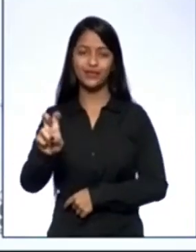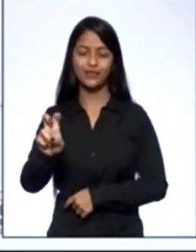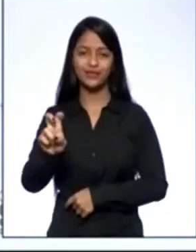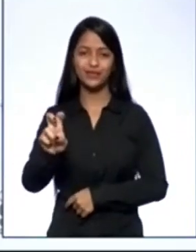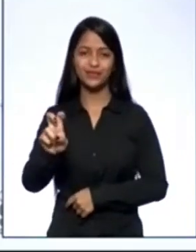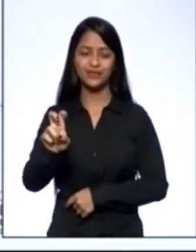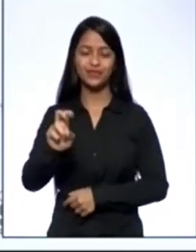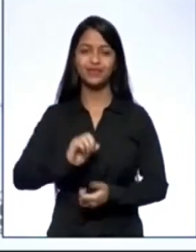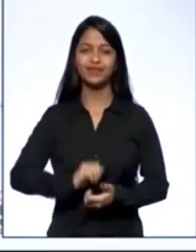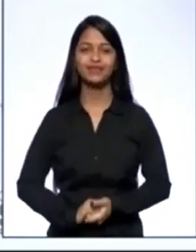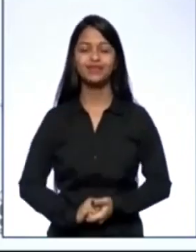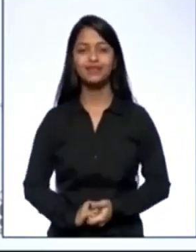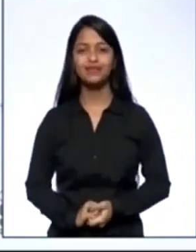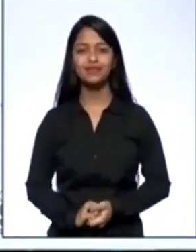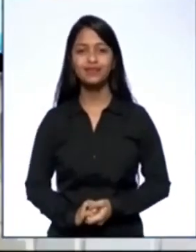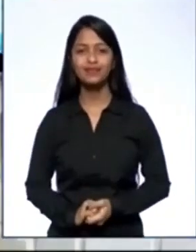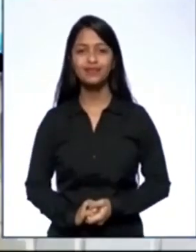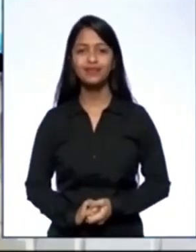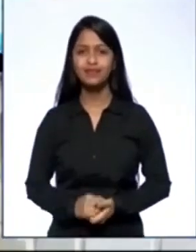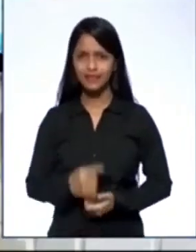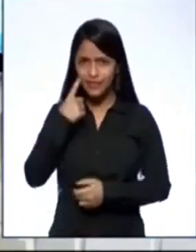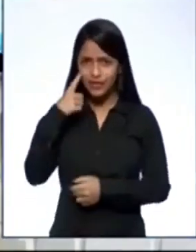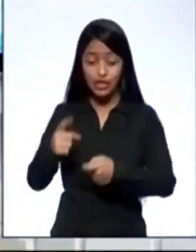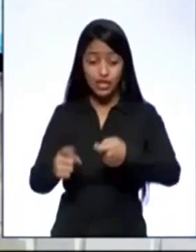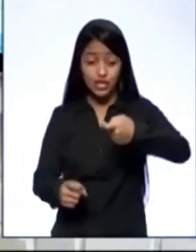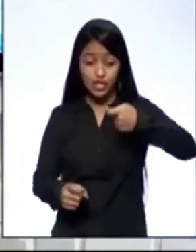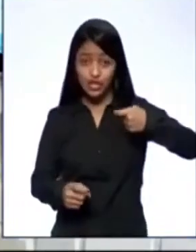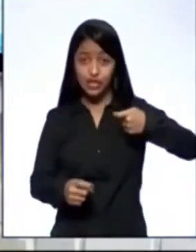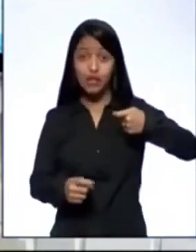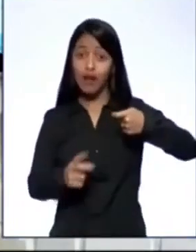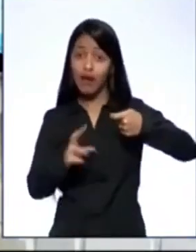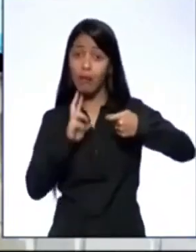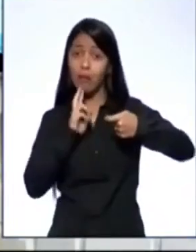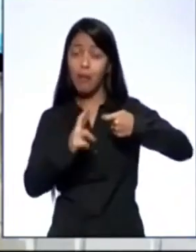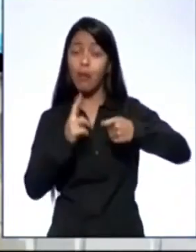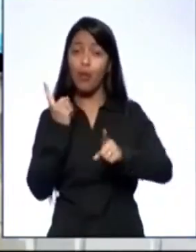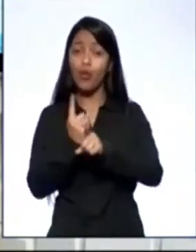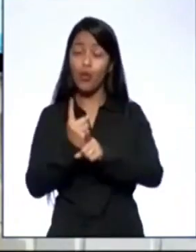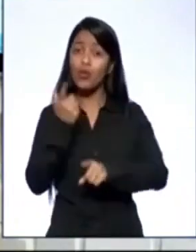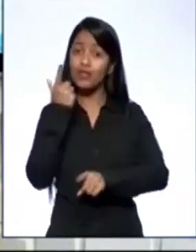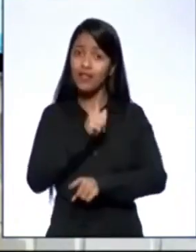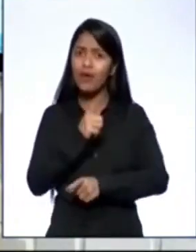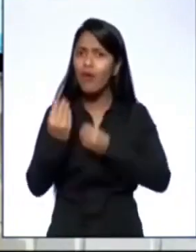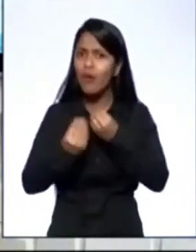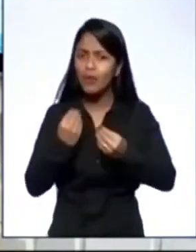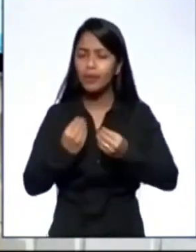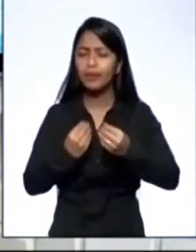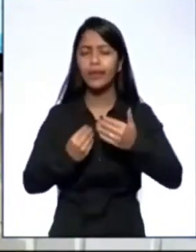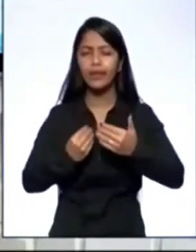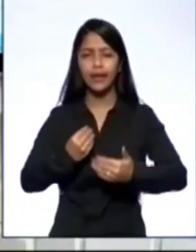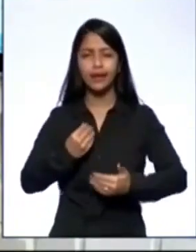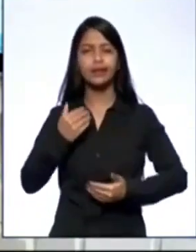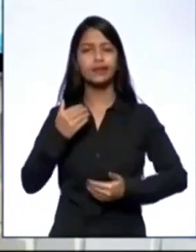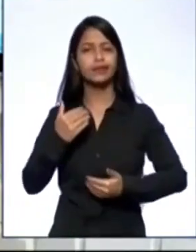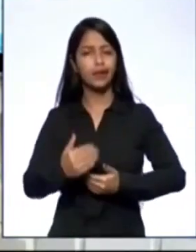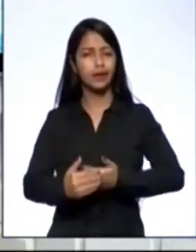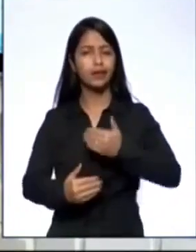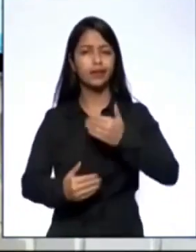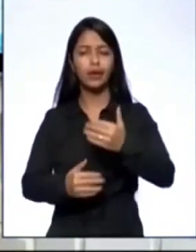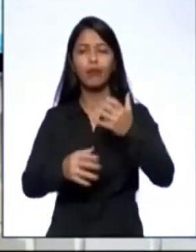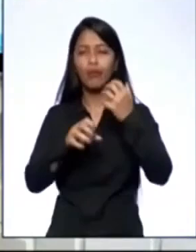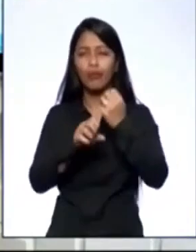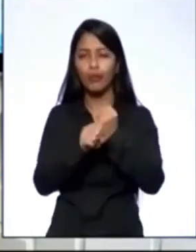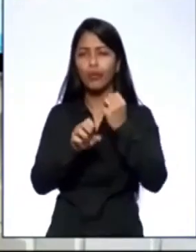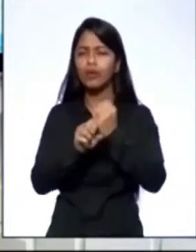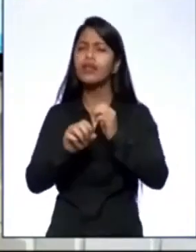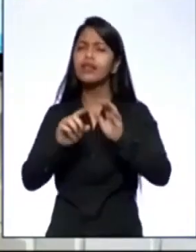Jet você me encontrou mochilas passo a passo né devagar as continhas aí depois você